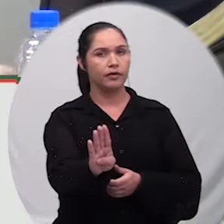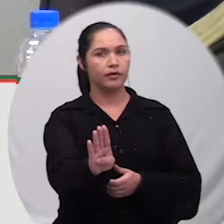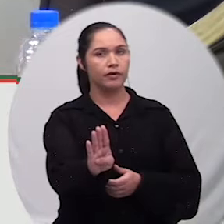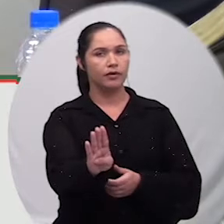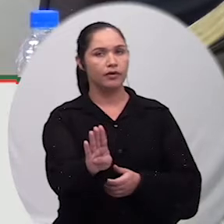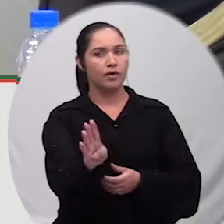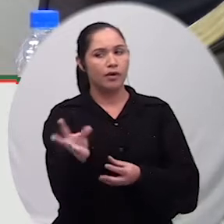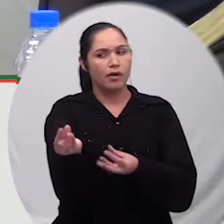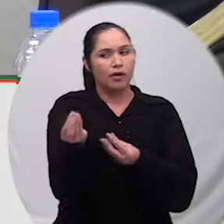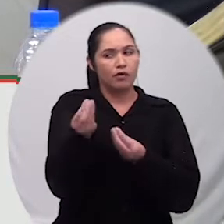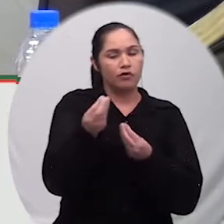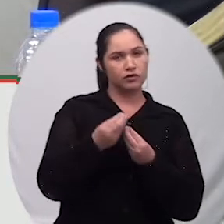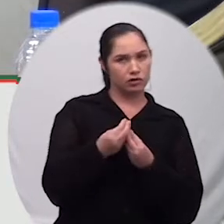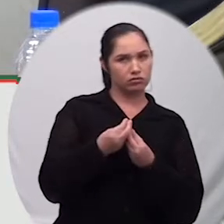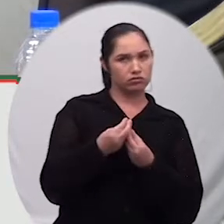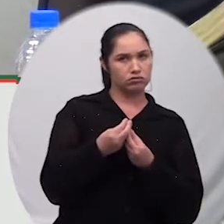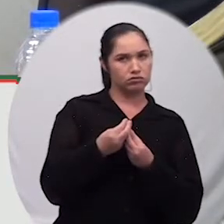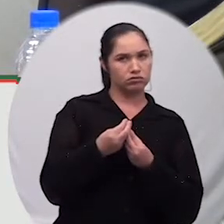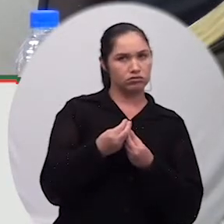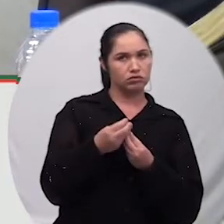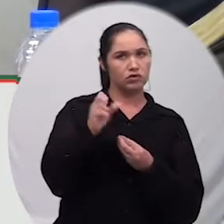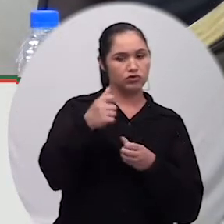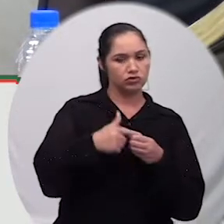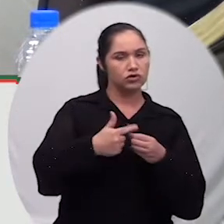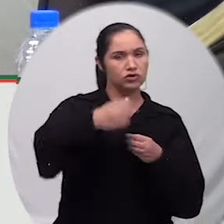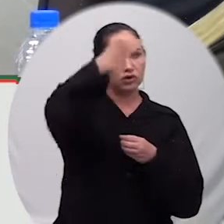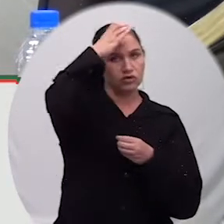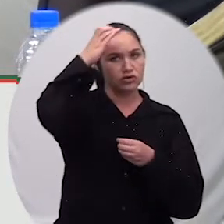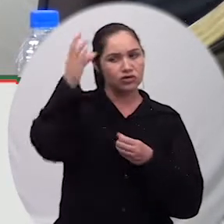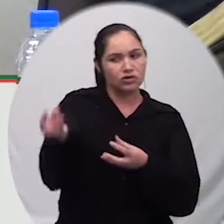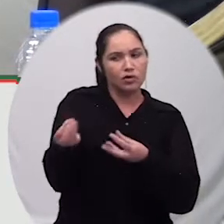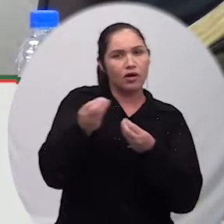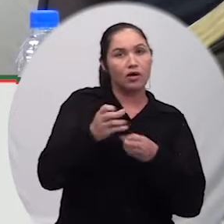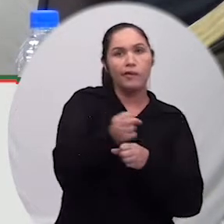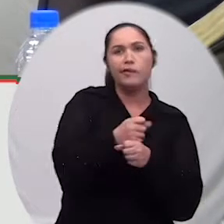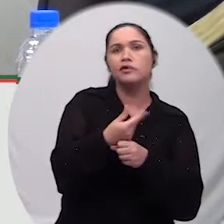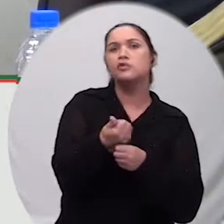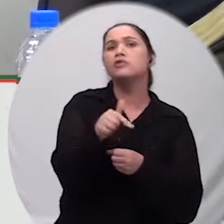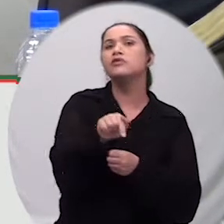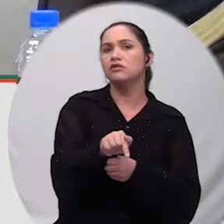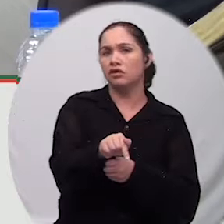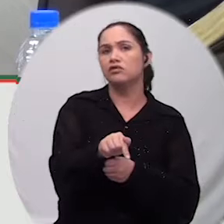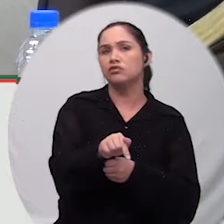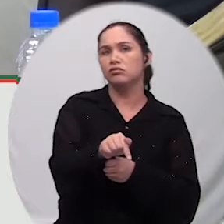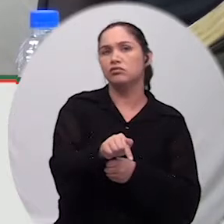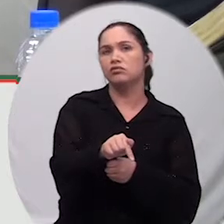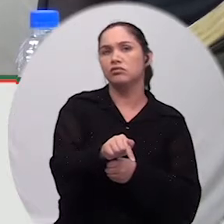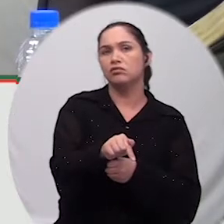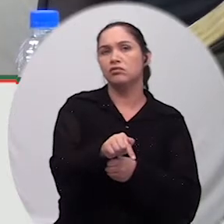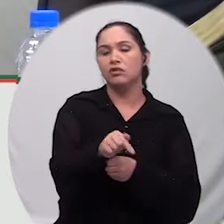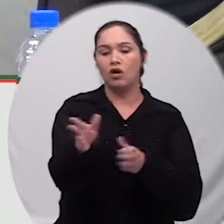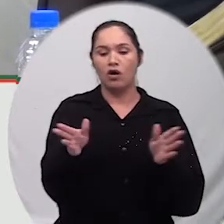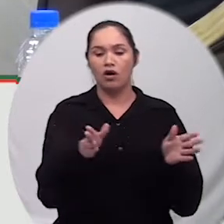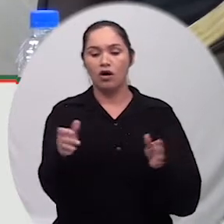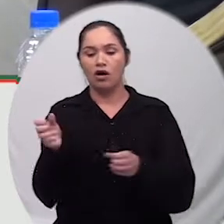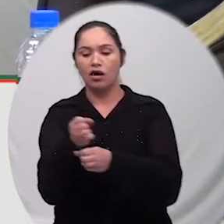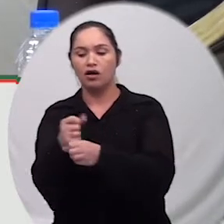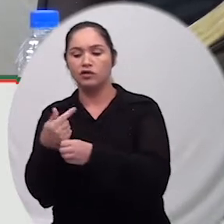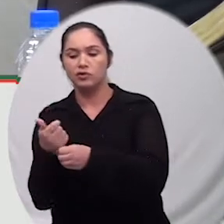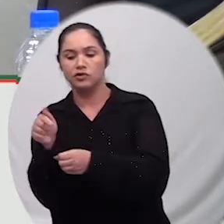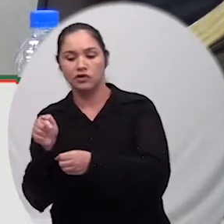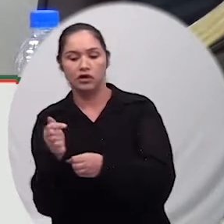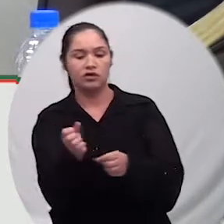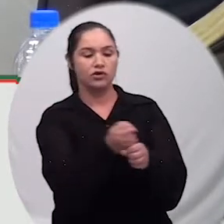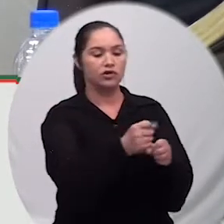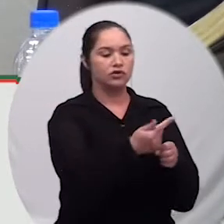Desenvolvimento da Educação Básica, pelo município de Criciúma no ano de 2017 e em 2018? Desses